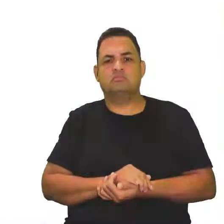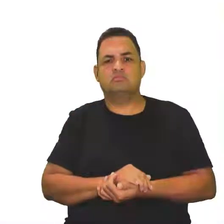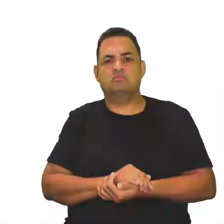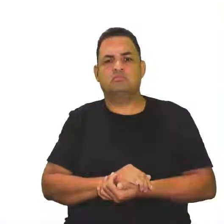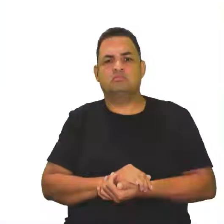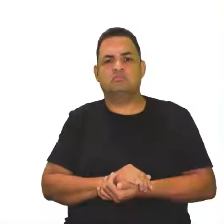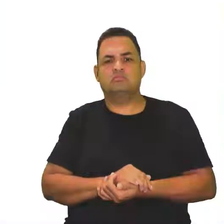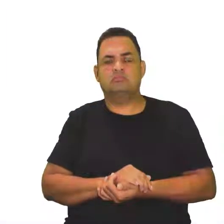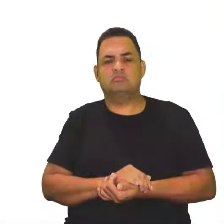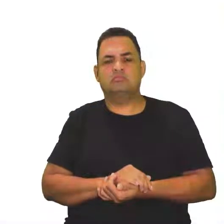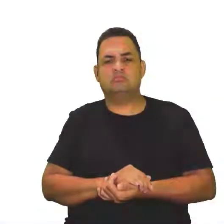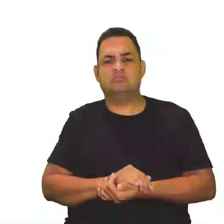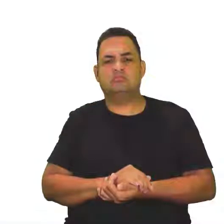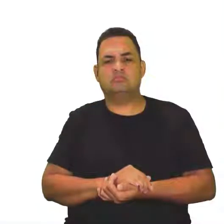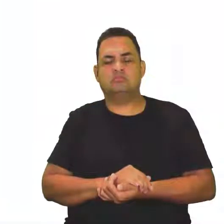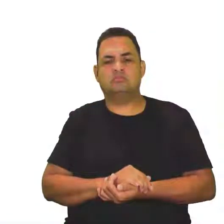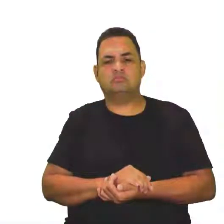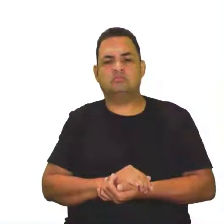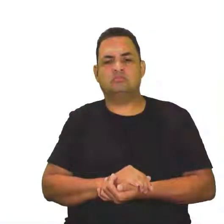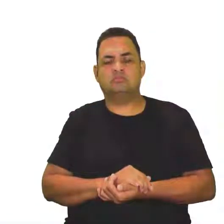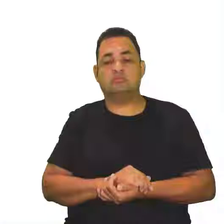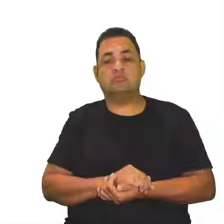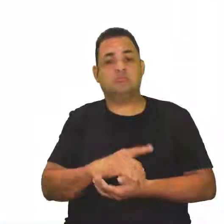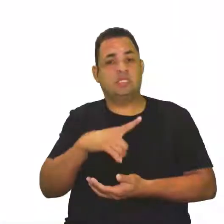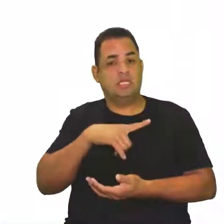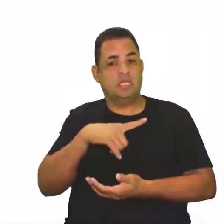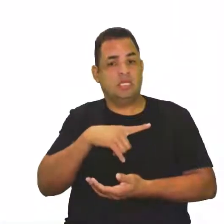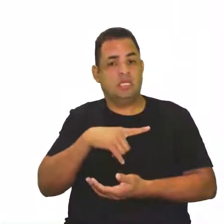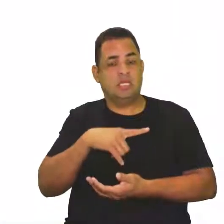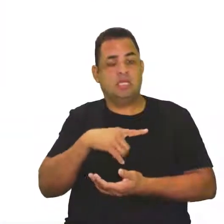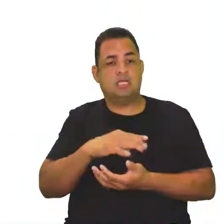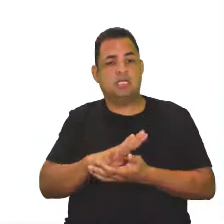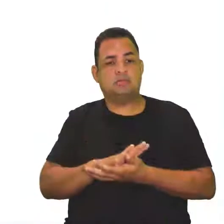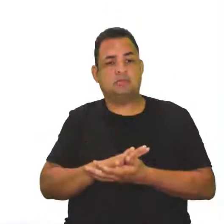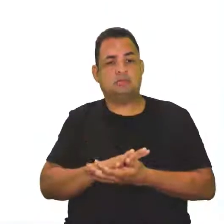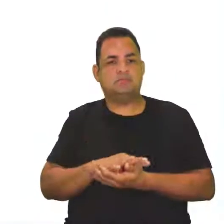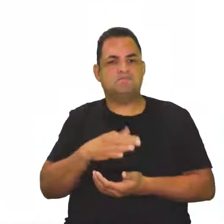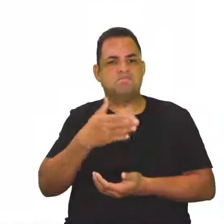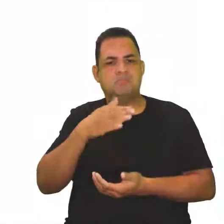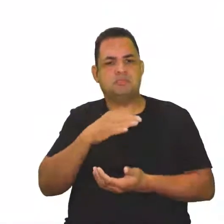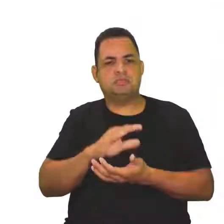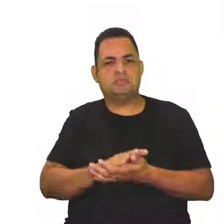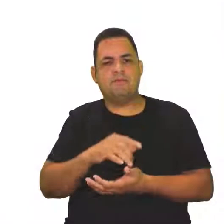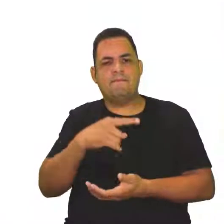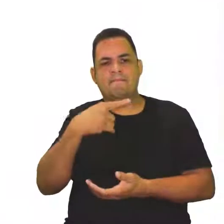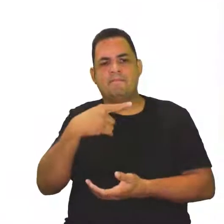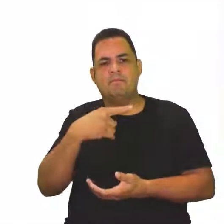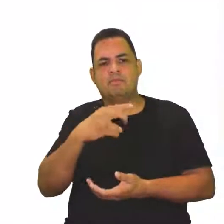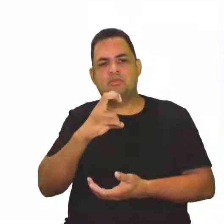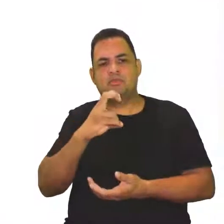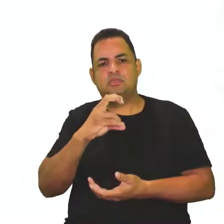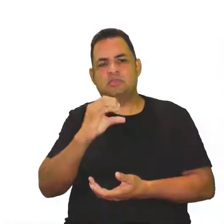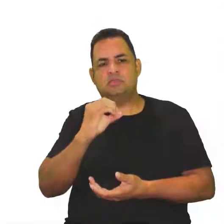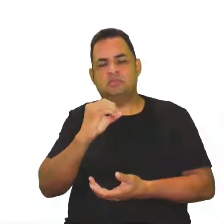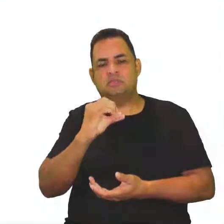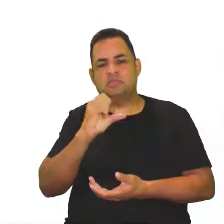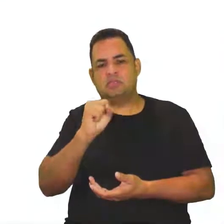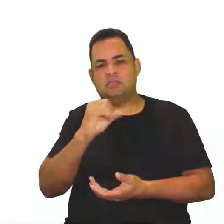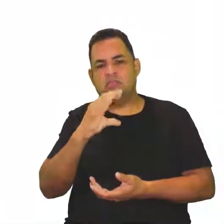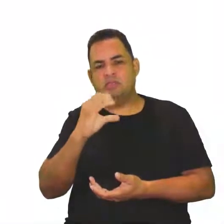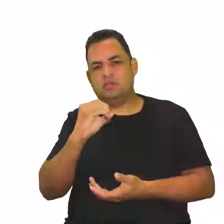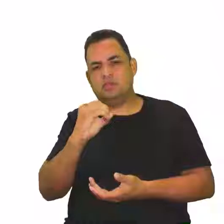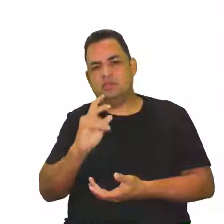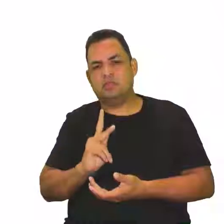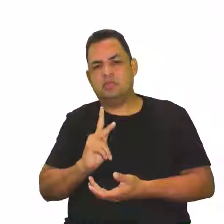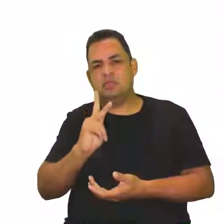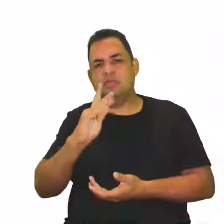com, né, desculpa aqui não é tom não, é com carga avaliada em menos